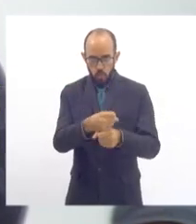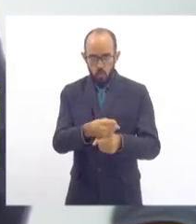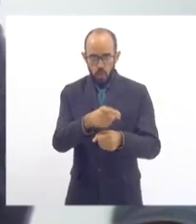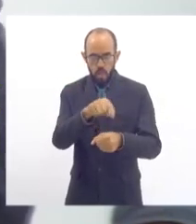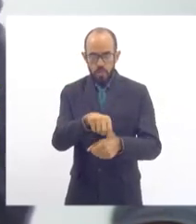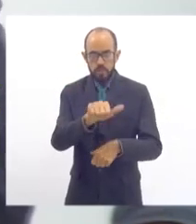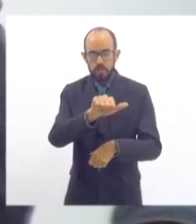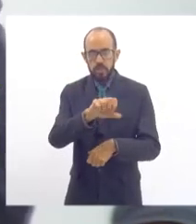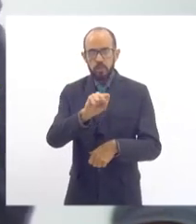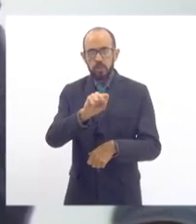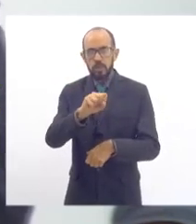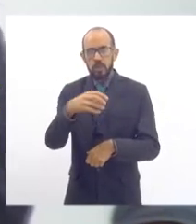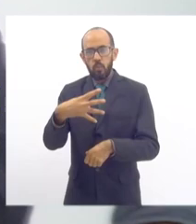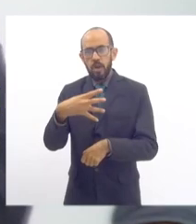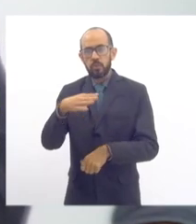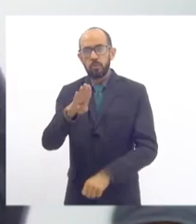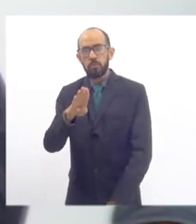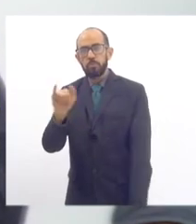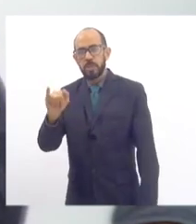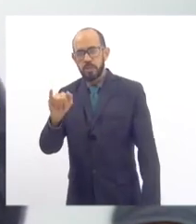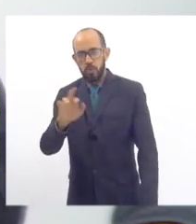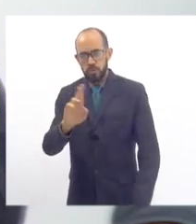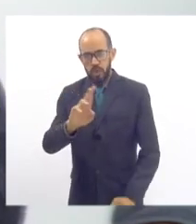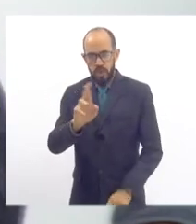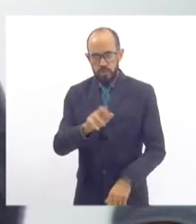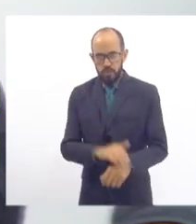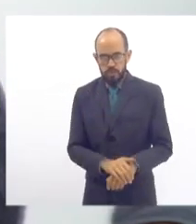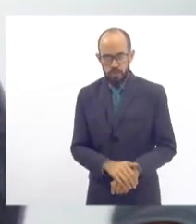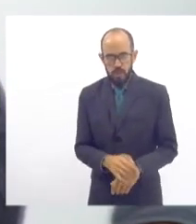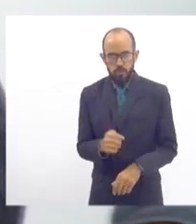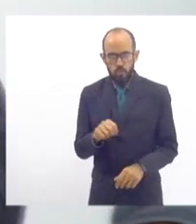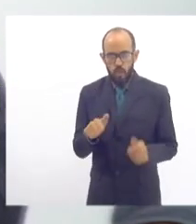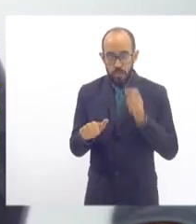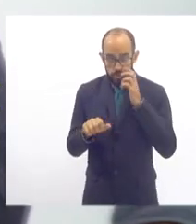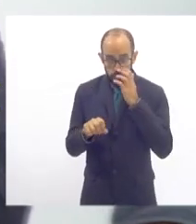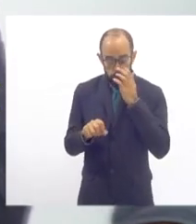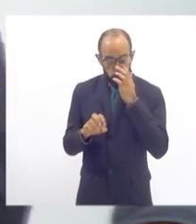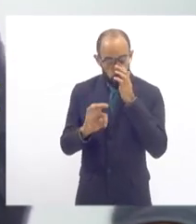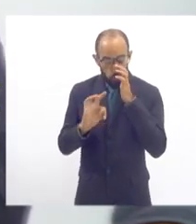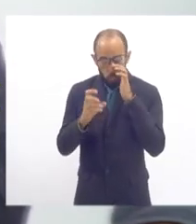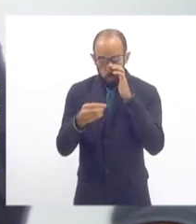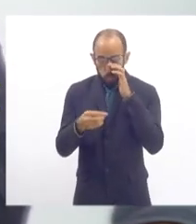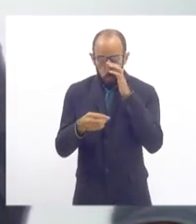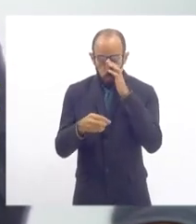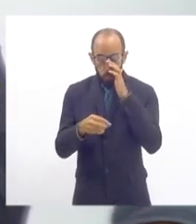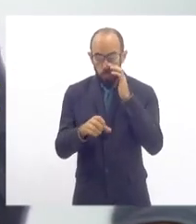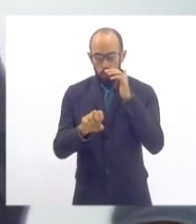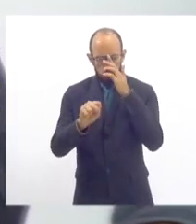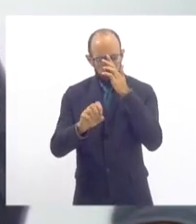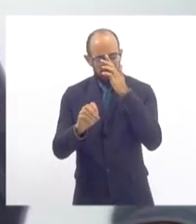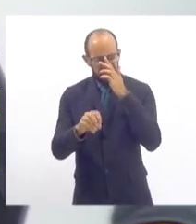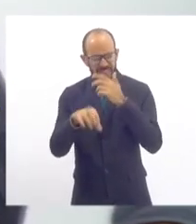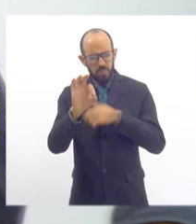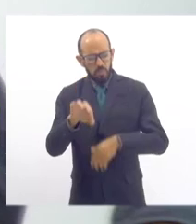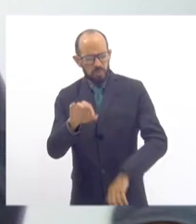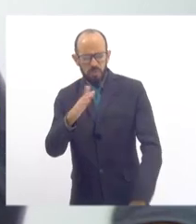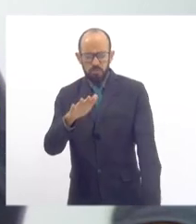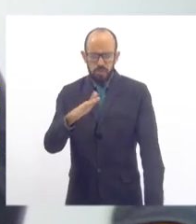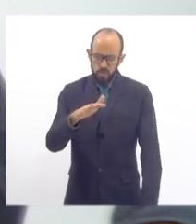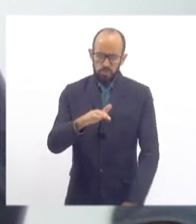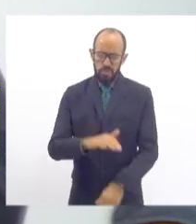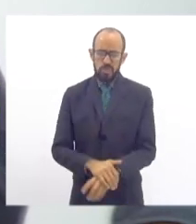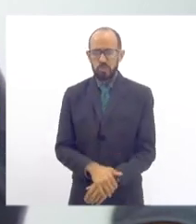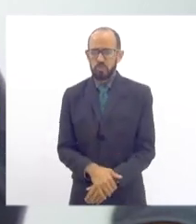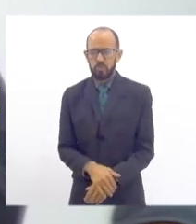de 184 bilhões de reais. Quase tudo, 80%, não é tudo, viu, Luiz Antônio? Não são todos os 184?